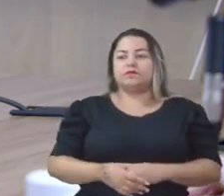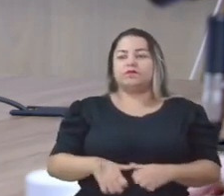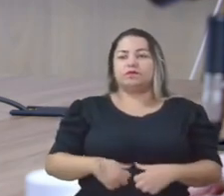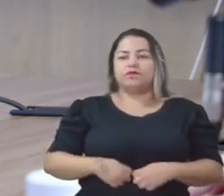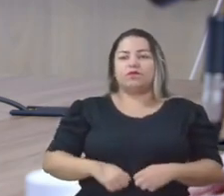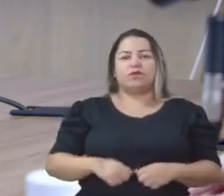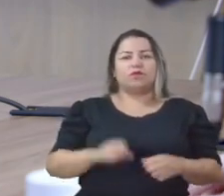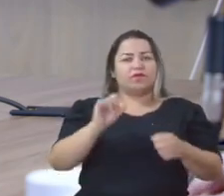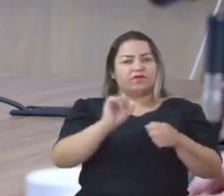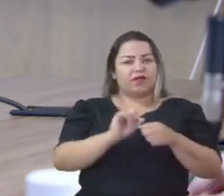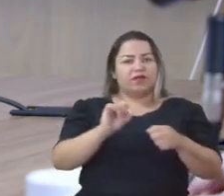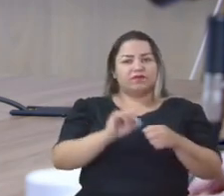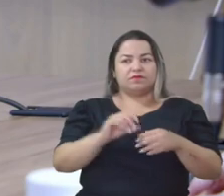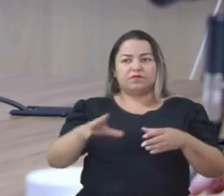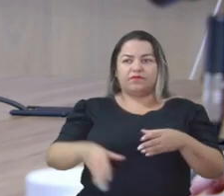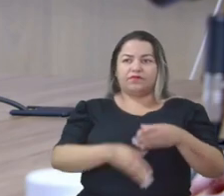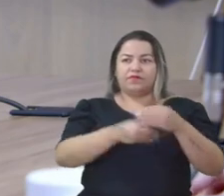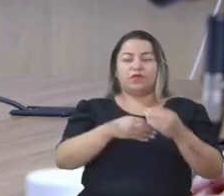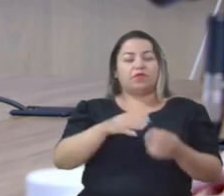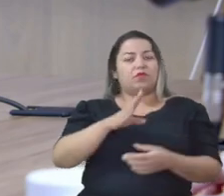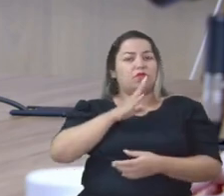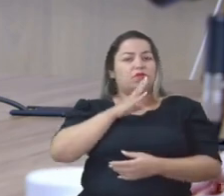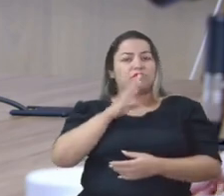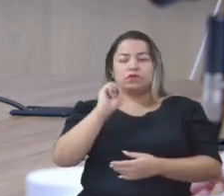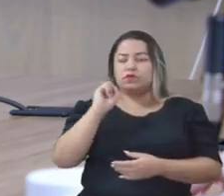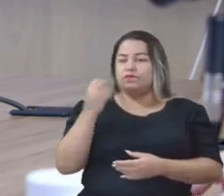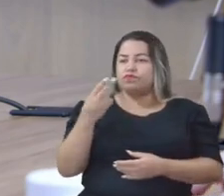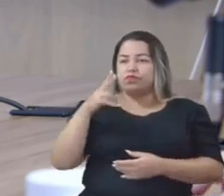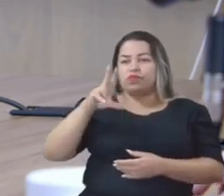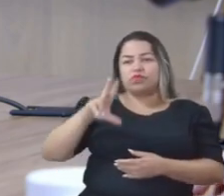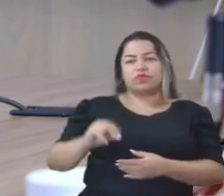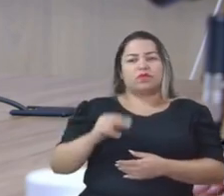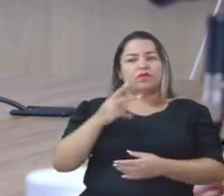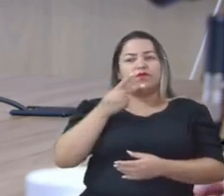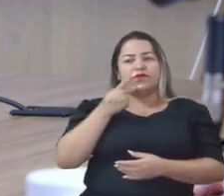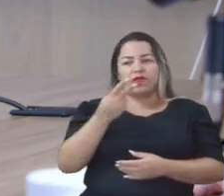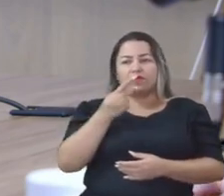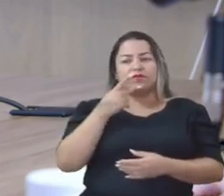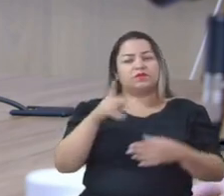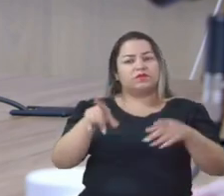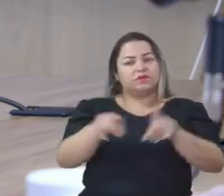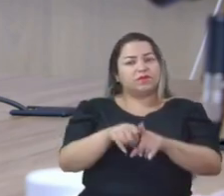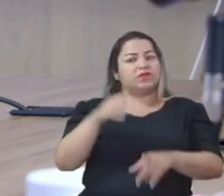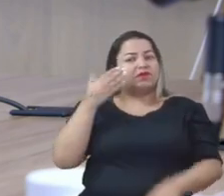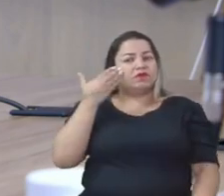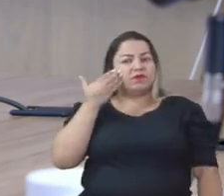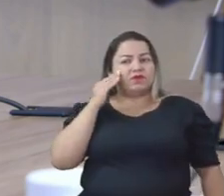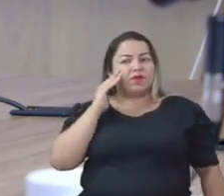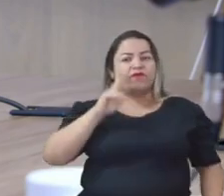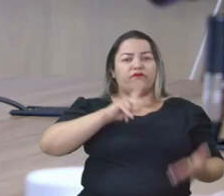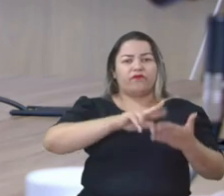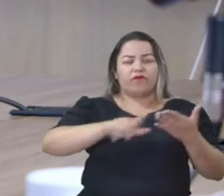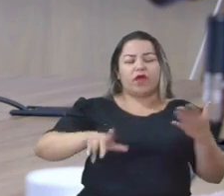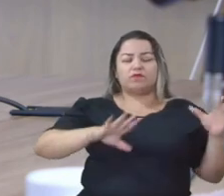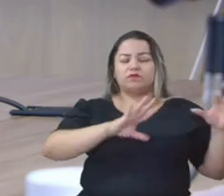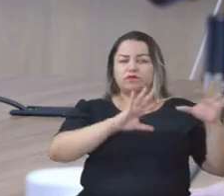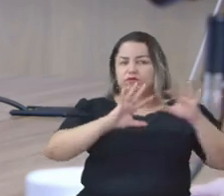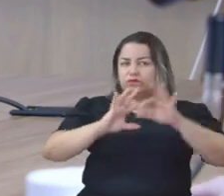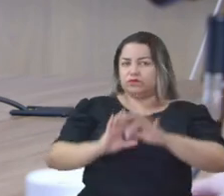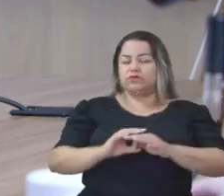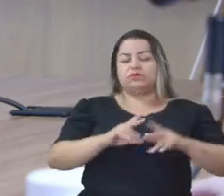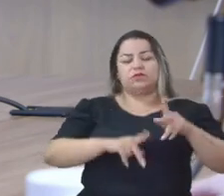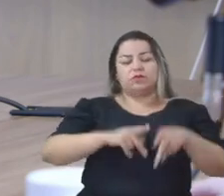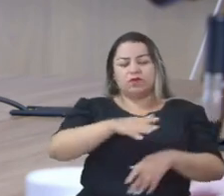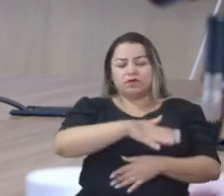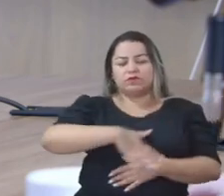como eles fazem para trazer ou de repente reconhecer ou não. Então, o que eu falo também é disso, assim, de entender que são vários contextos de vários povos e que